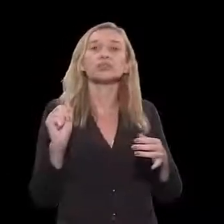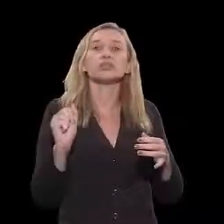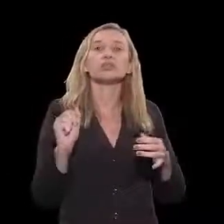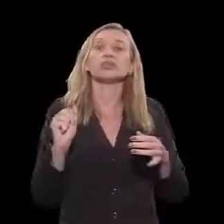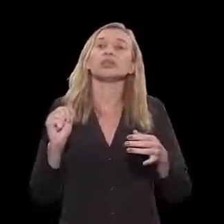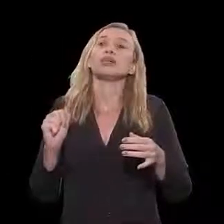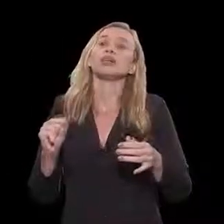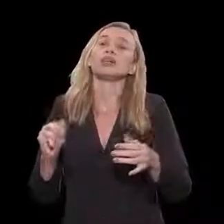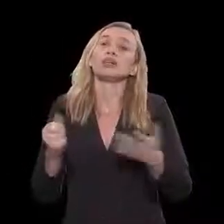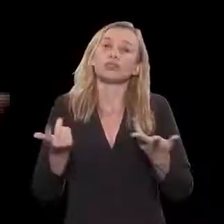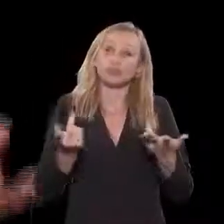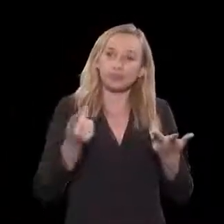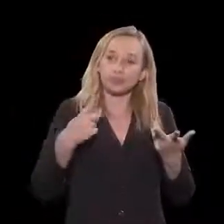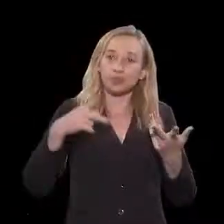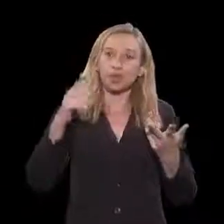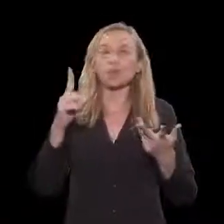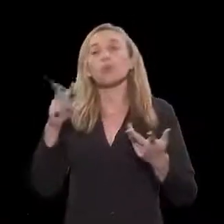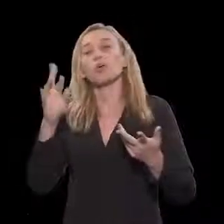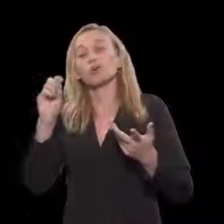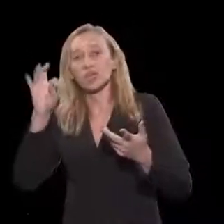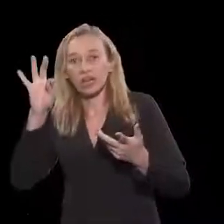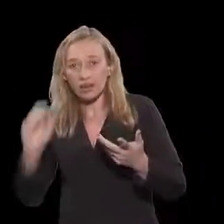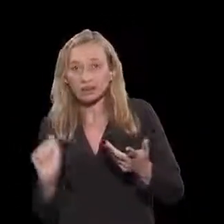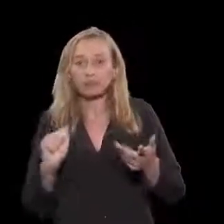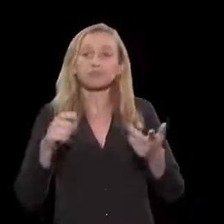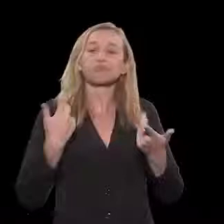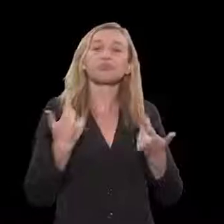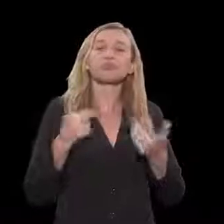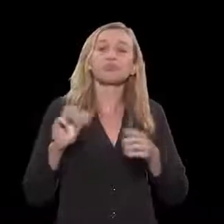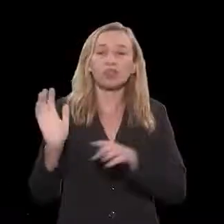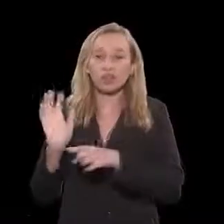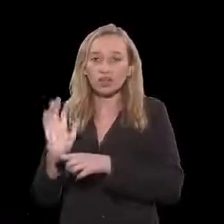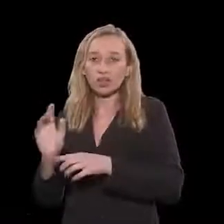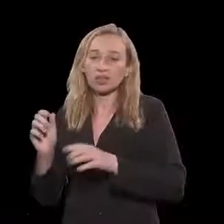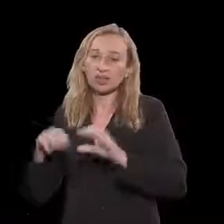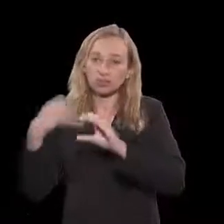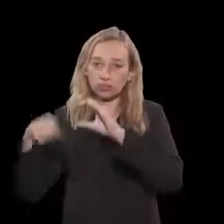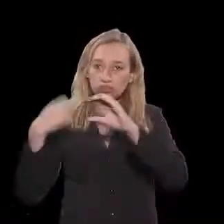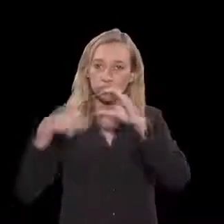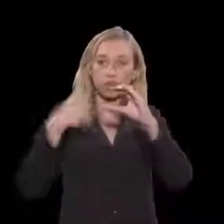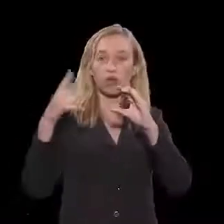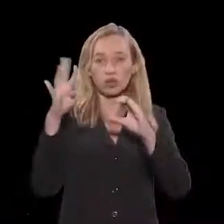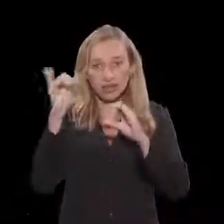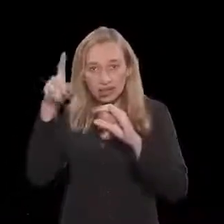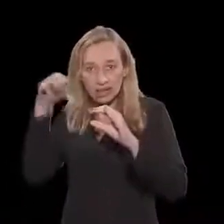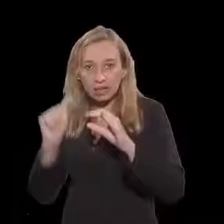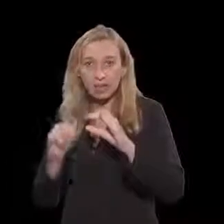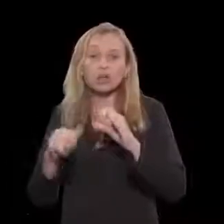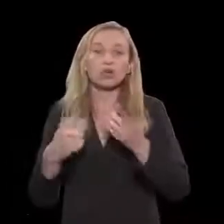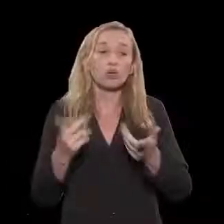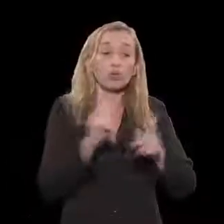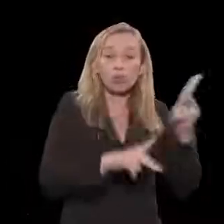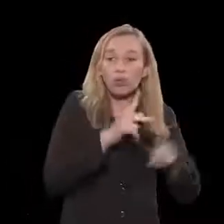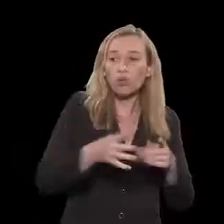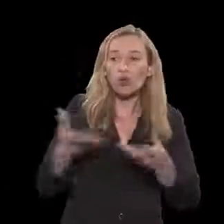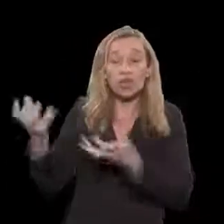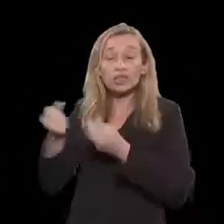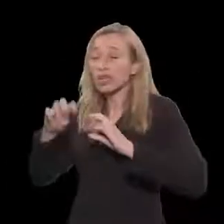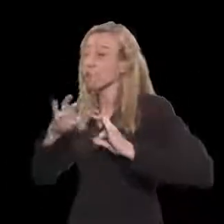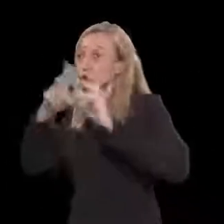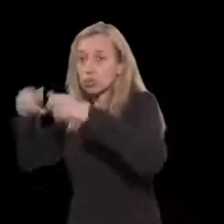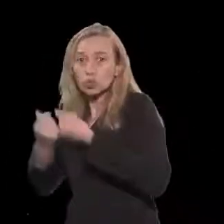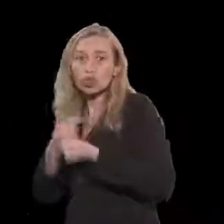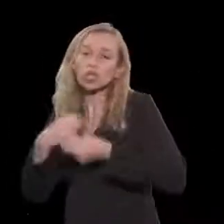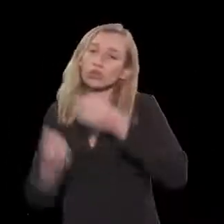Portela, né, que é a personagem que eu levo para a academia. Então, quando a gente grava Rodadas, o público recebe, né, tudo que